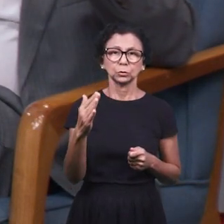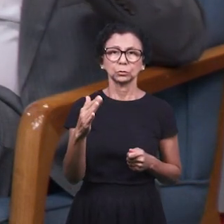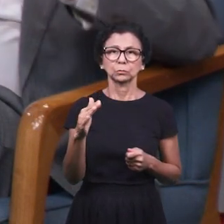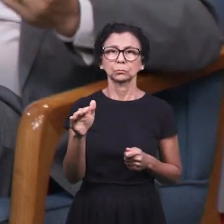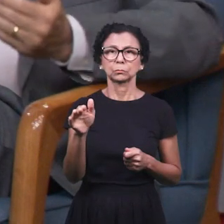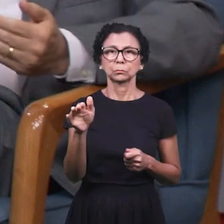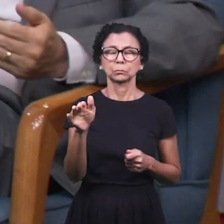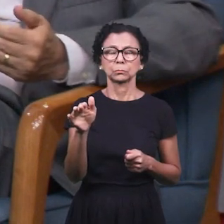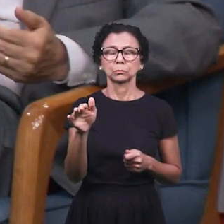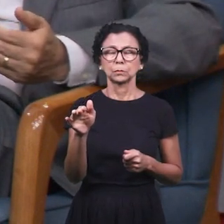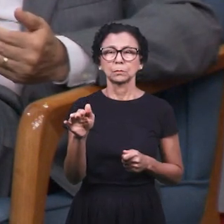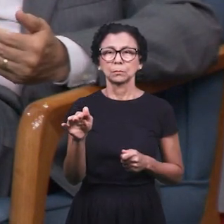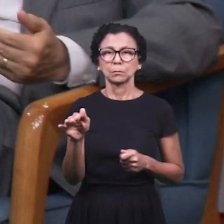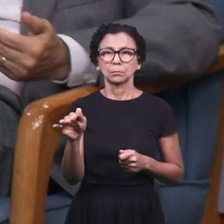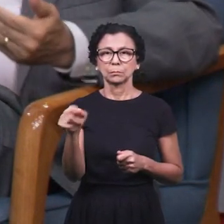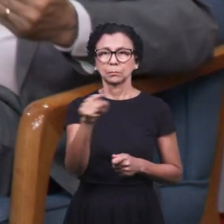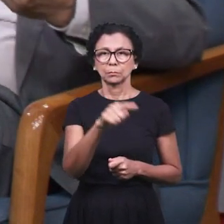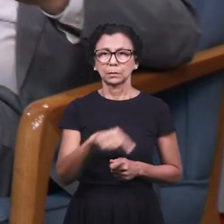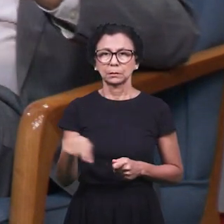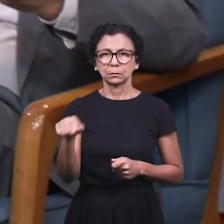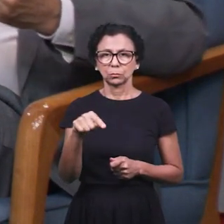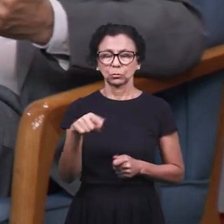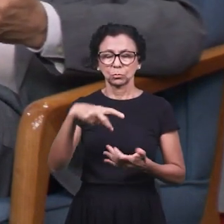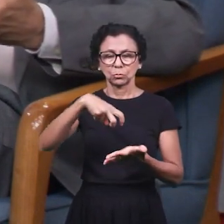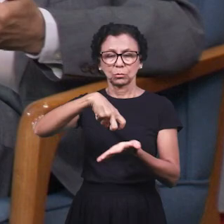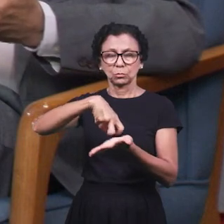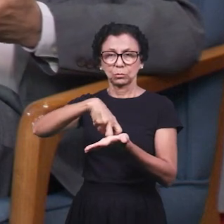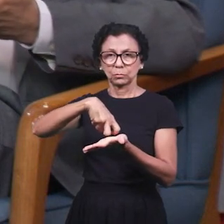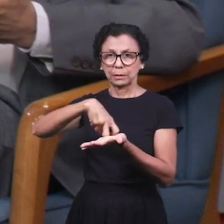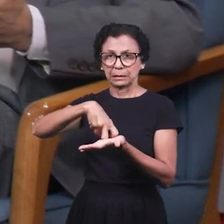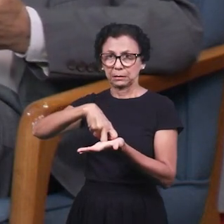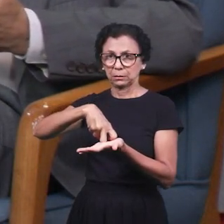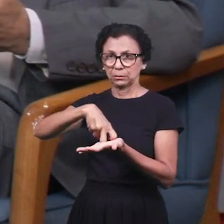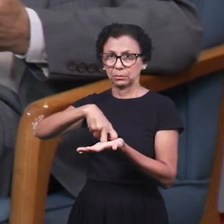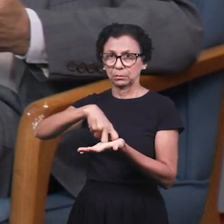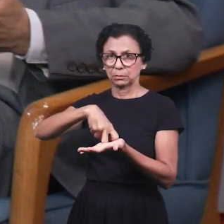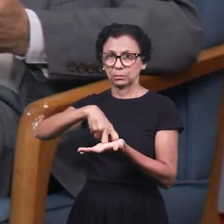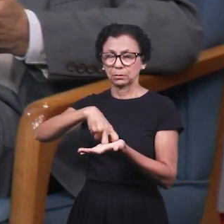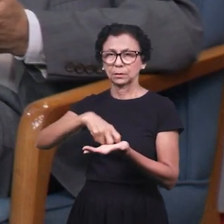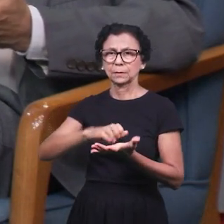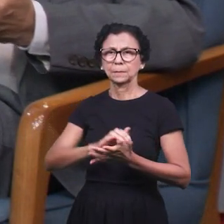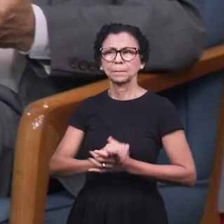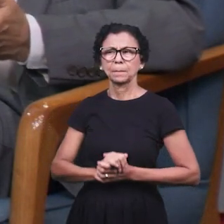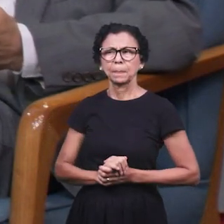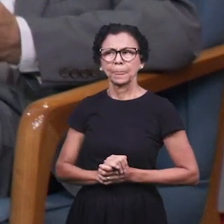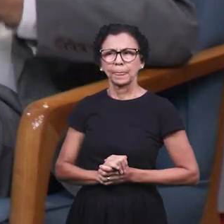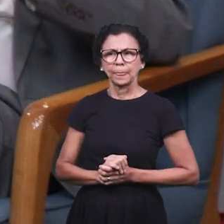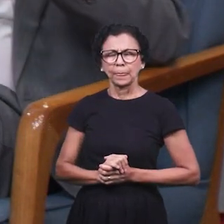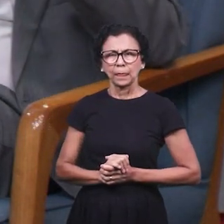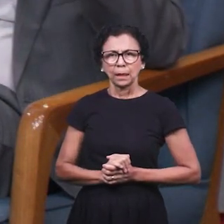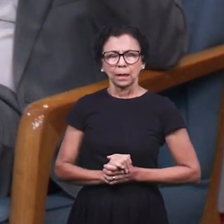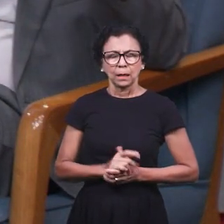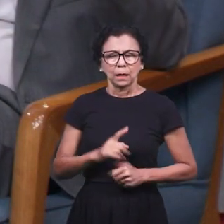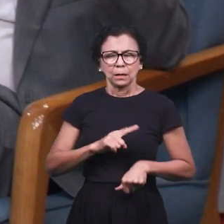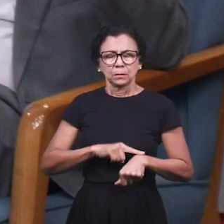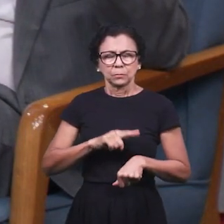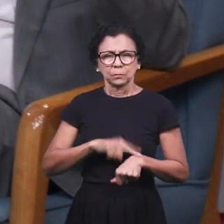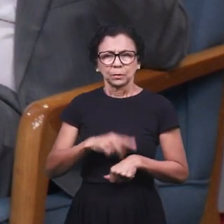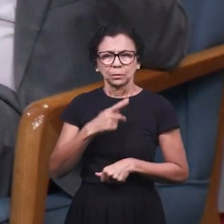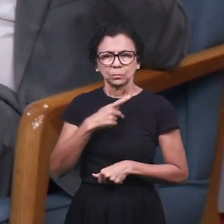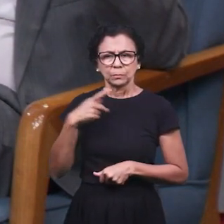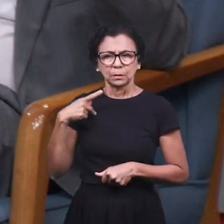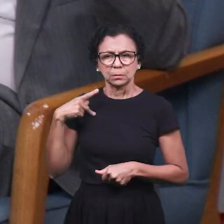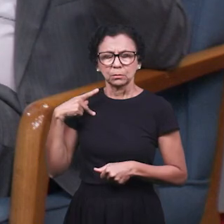joelhos. Quando ele se colocou de joelhos, ele viu que